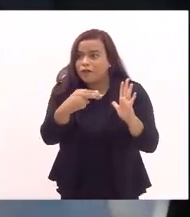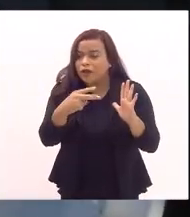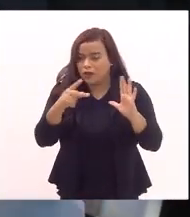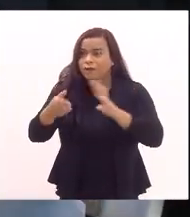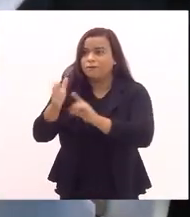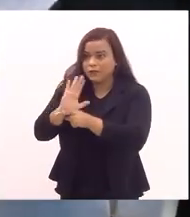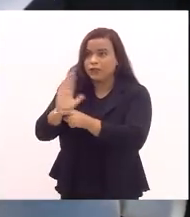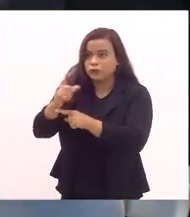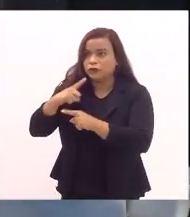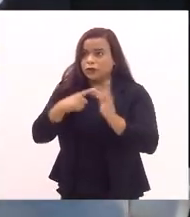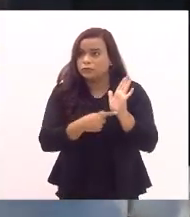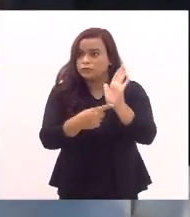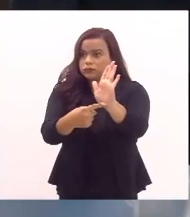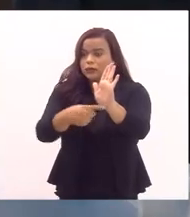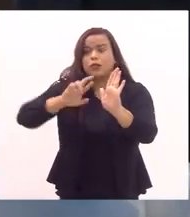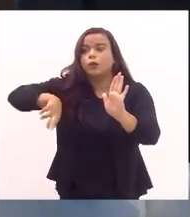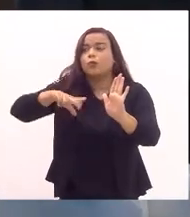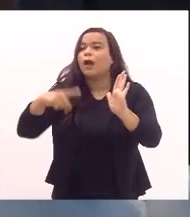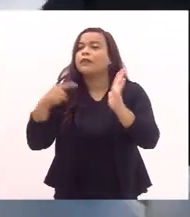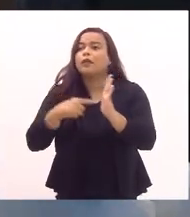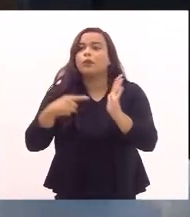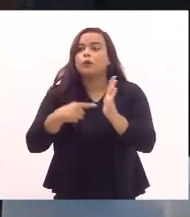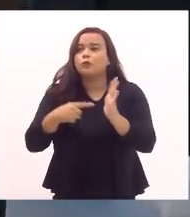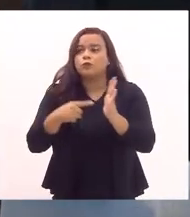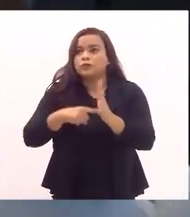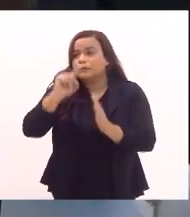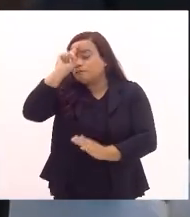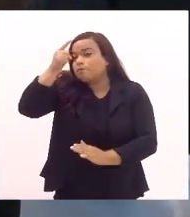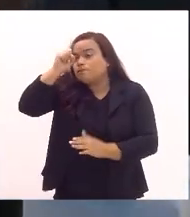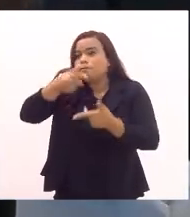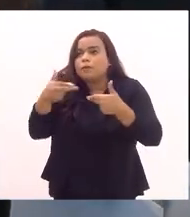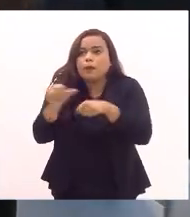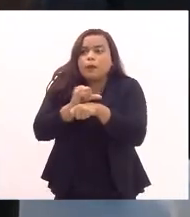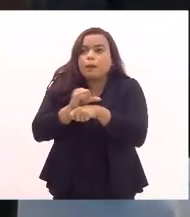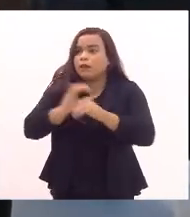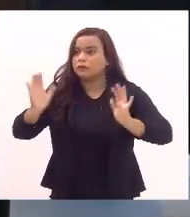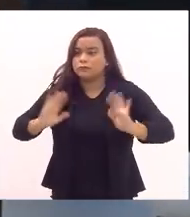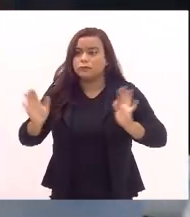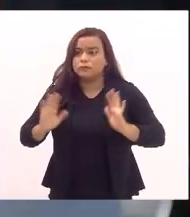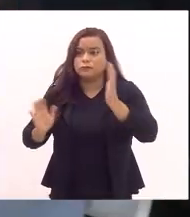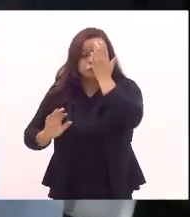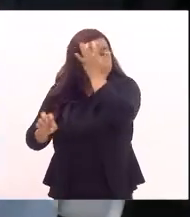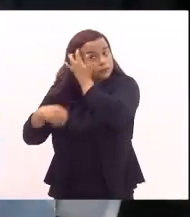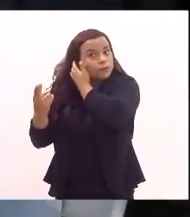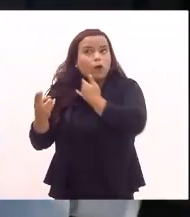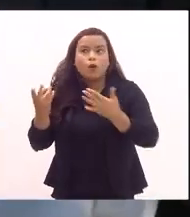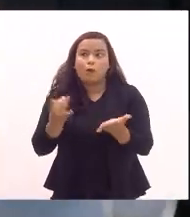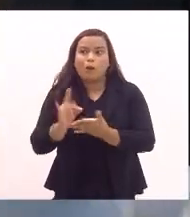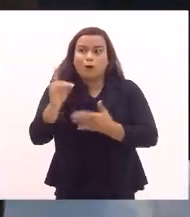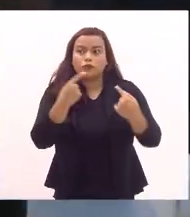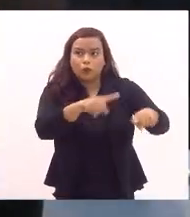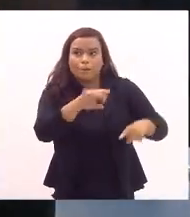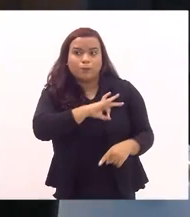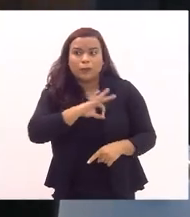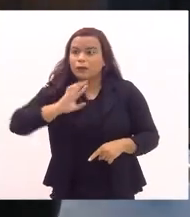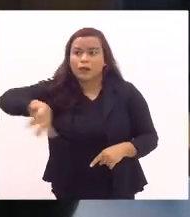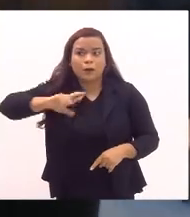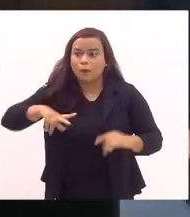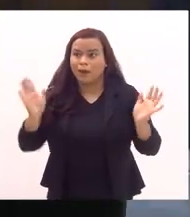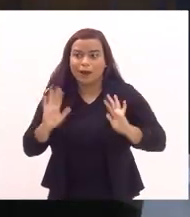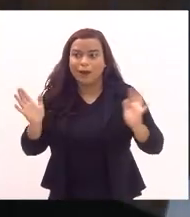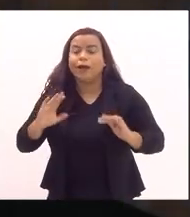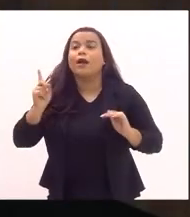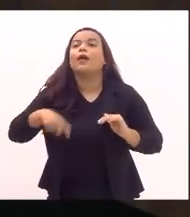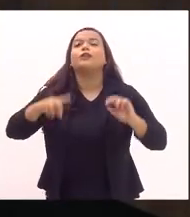não é uma denúncia é qualquer meramente de ódio a polícia não é sobre isso gente